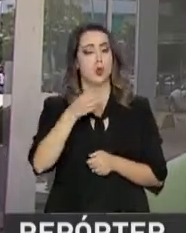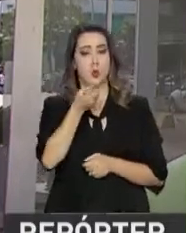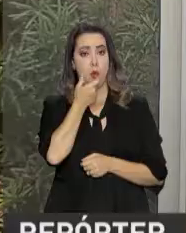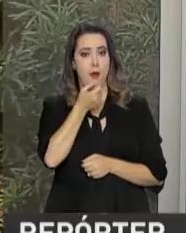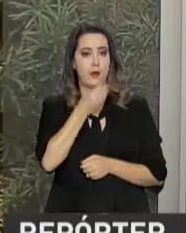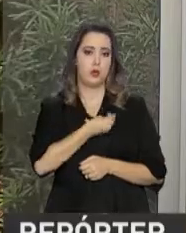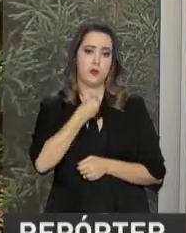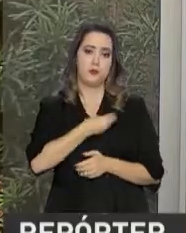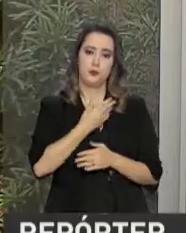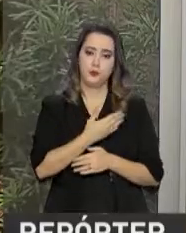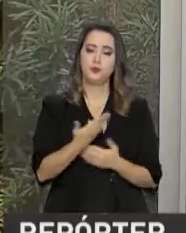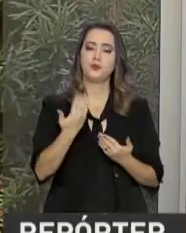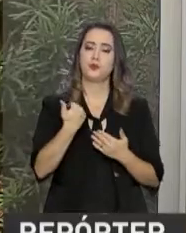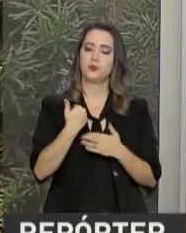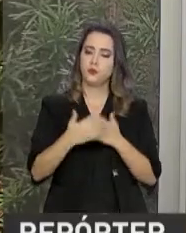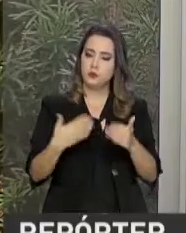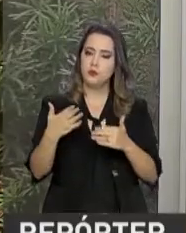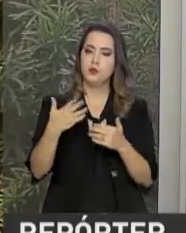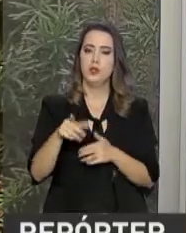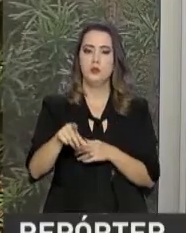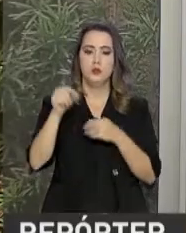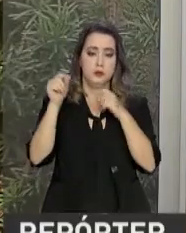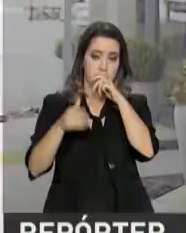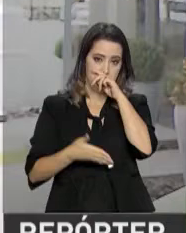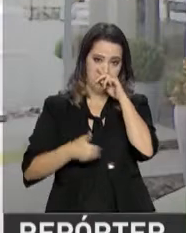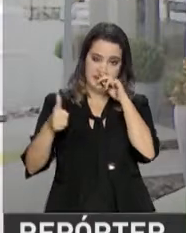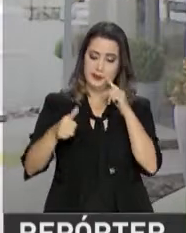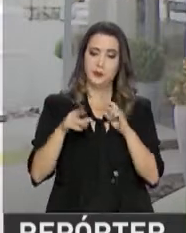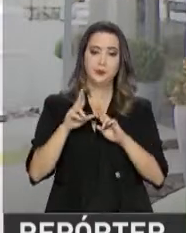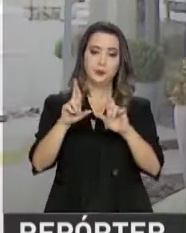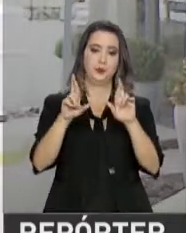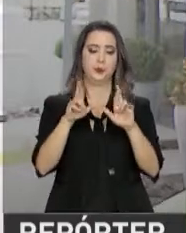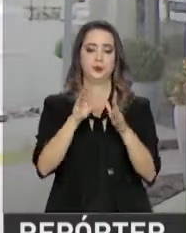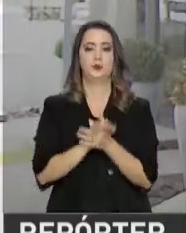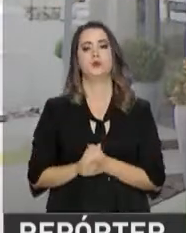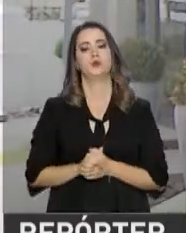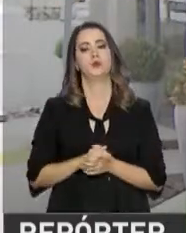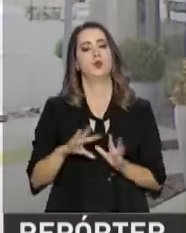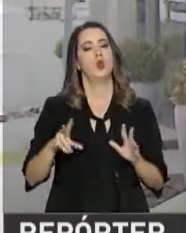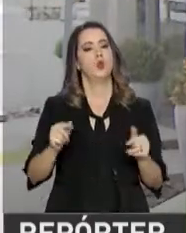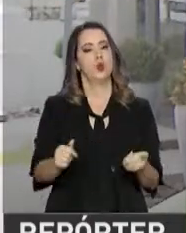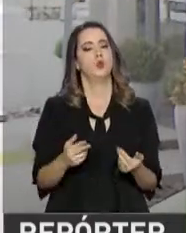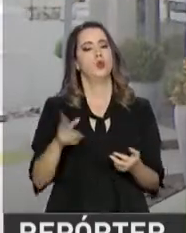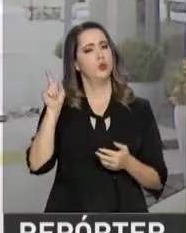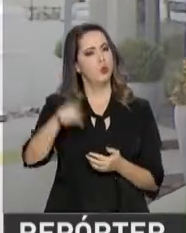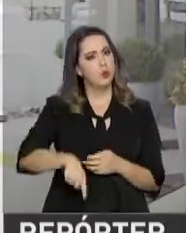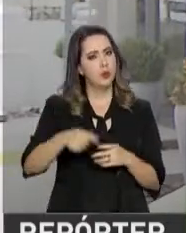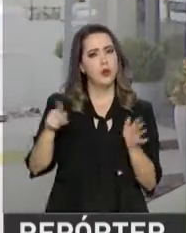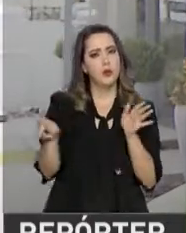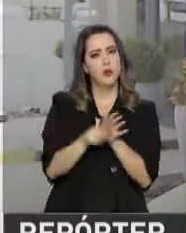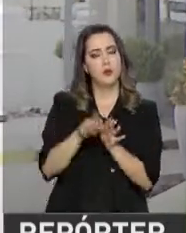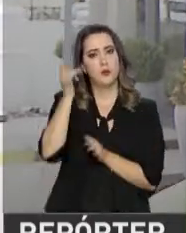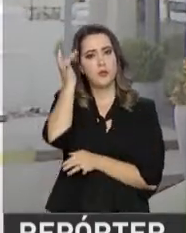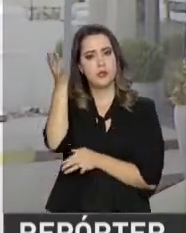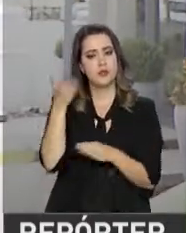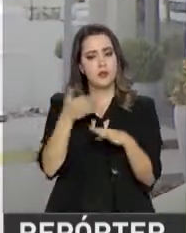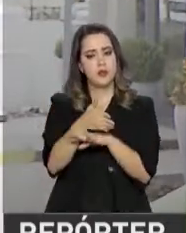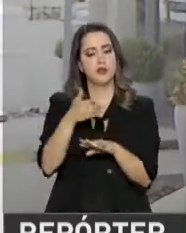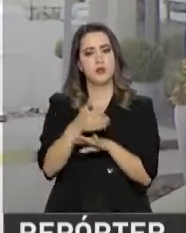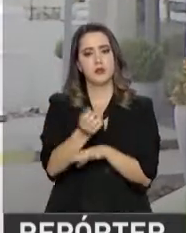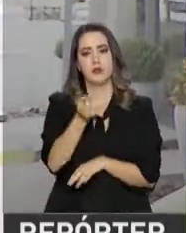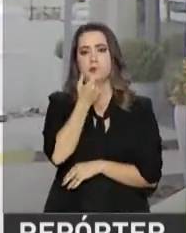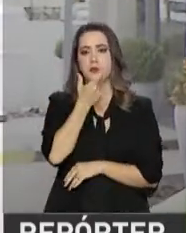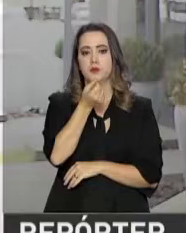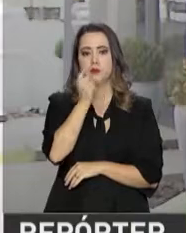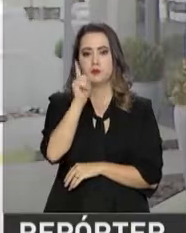vivendo a decisão traz mais esperança tudo aquilo que sirva para facilitar o acesso do paciente a esse medicamento